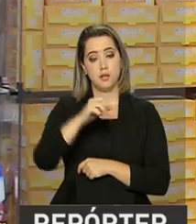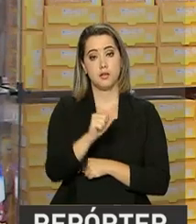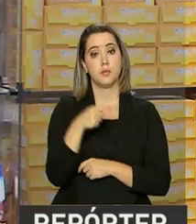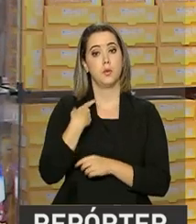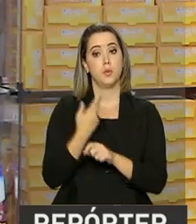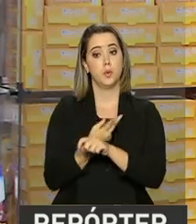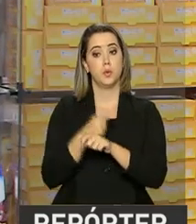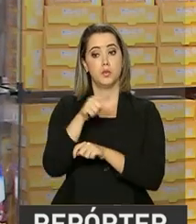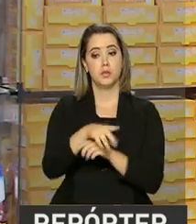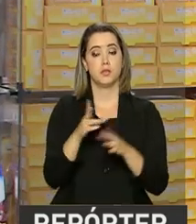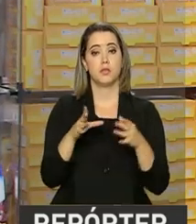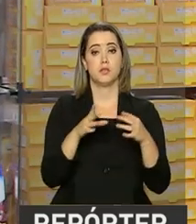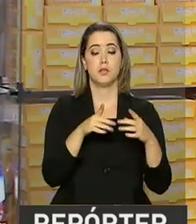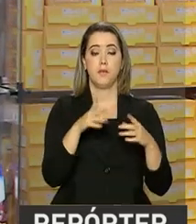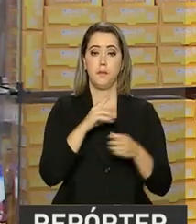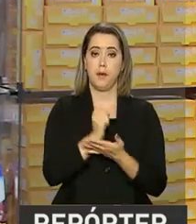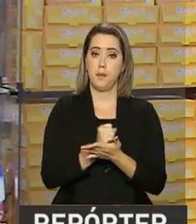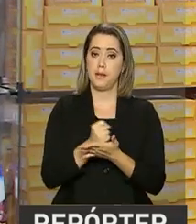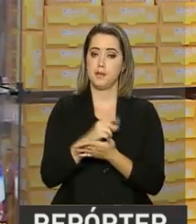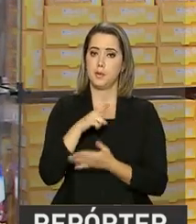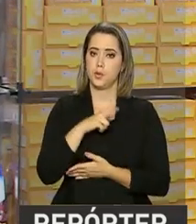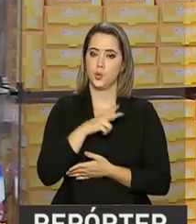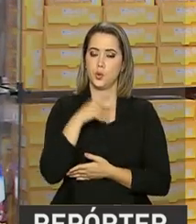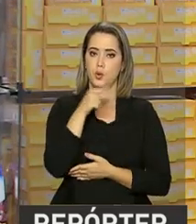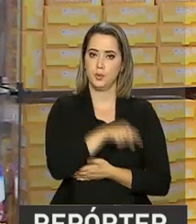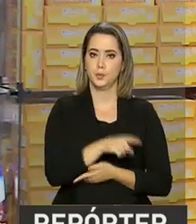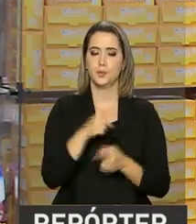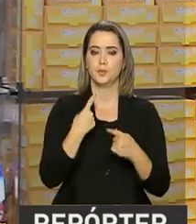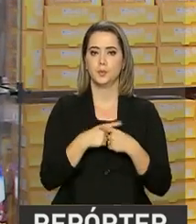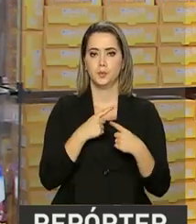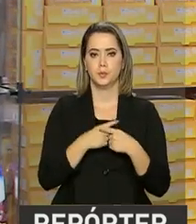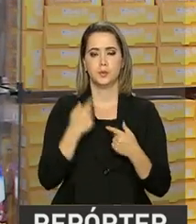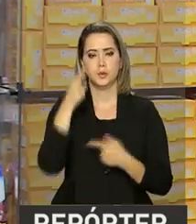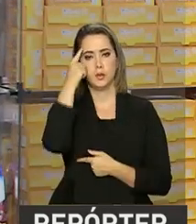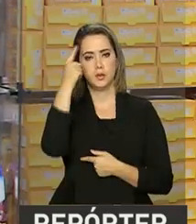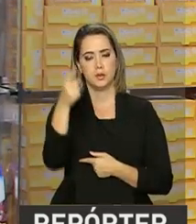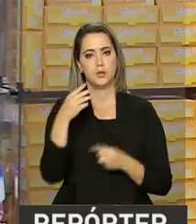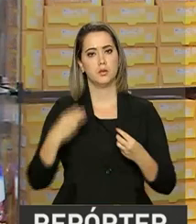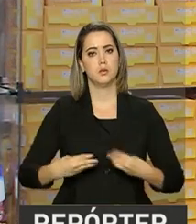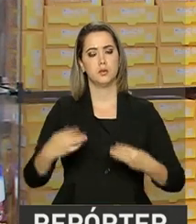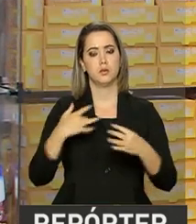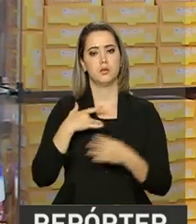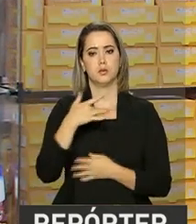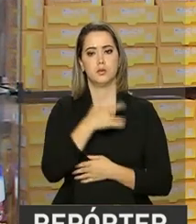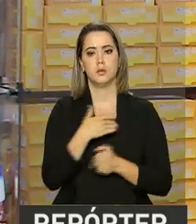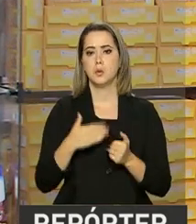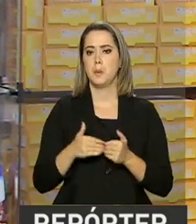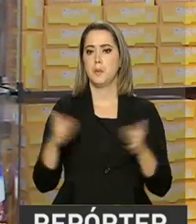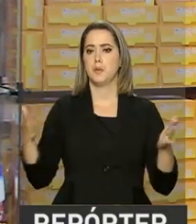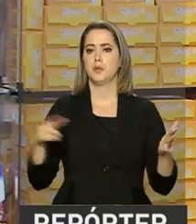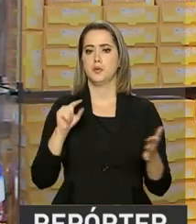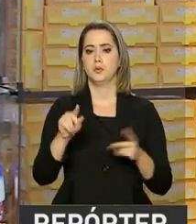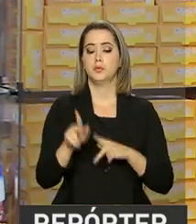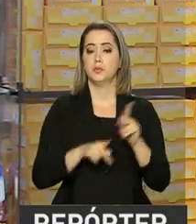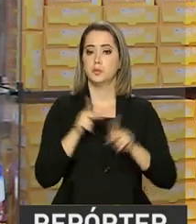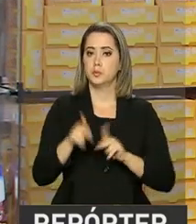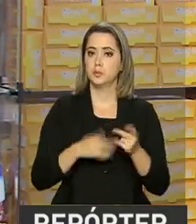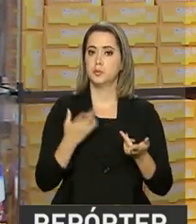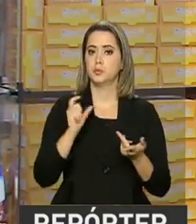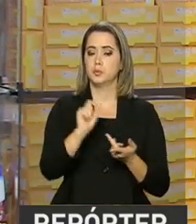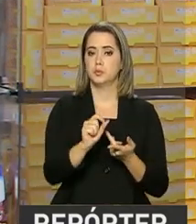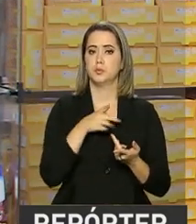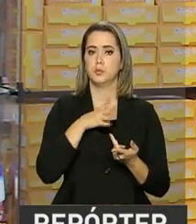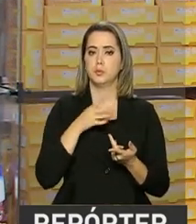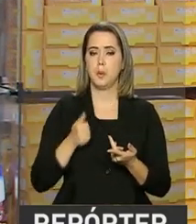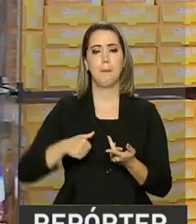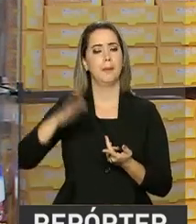credenciadas à rede a que tem Farmácia Popular. Por isso, a ideia do Ministério da Saúde é ampliar essa modalidade do programa